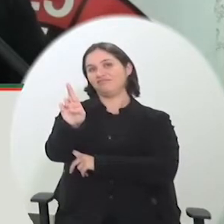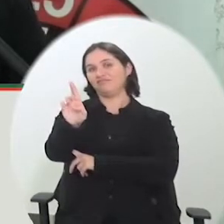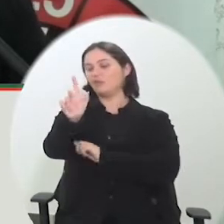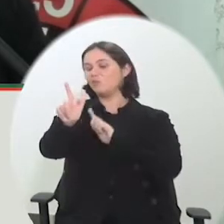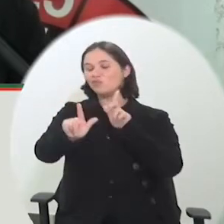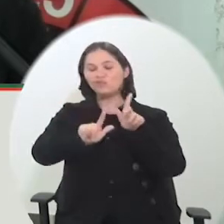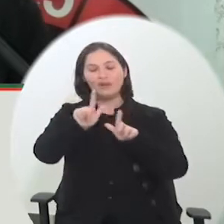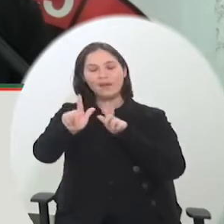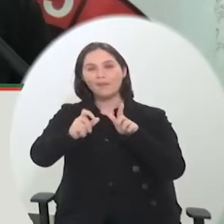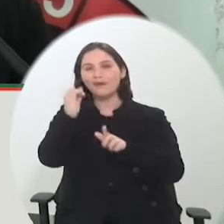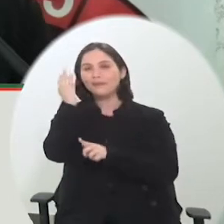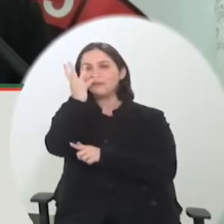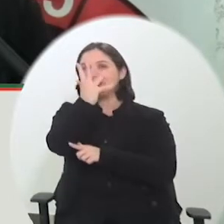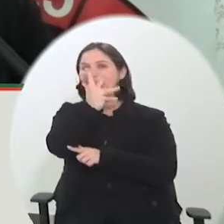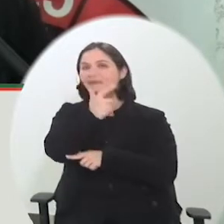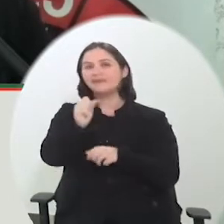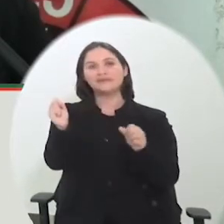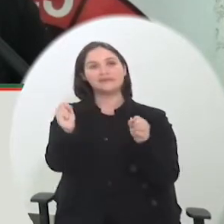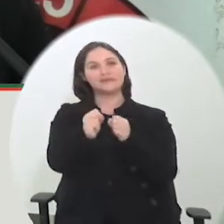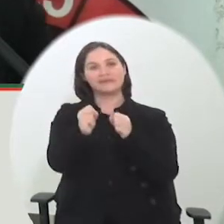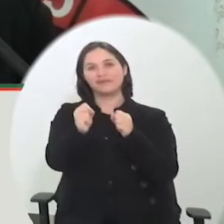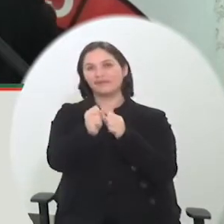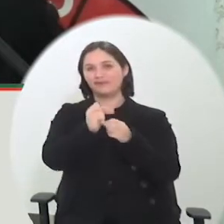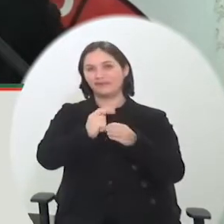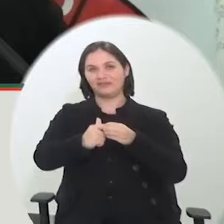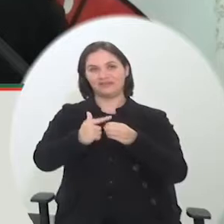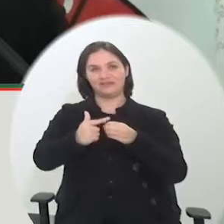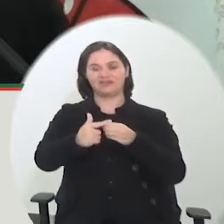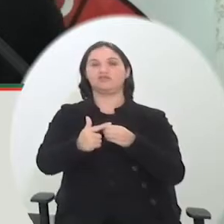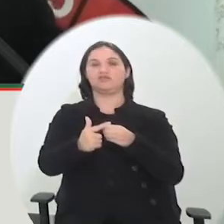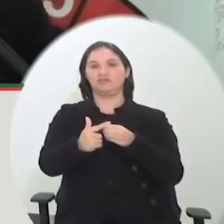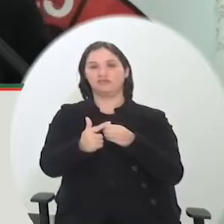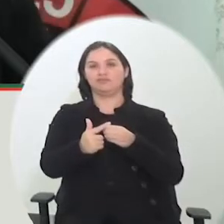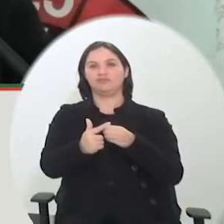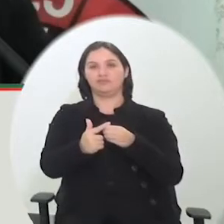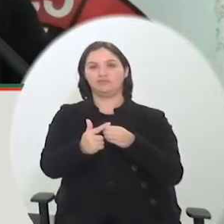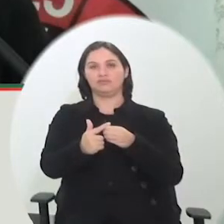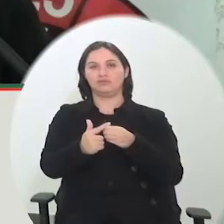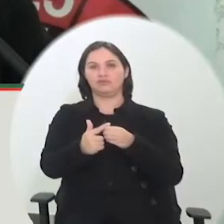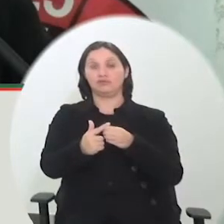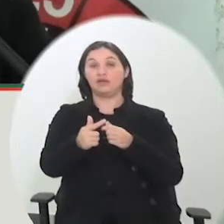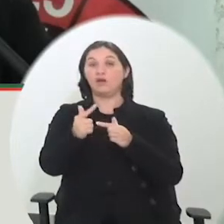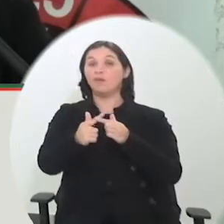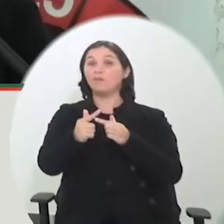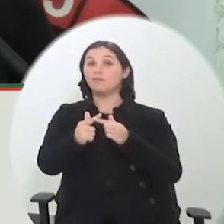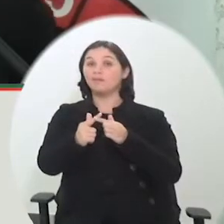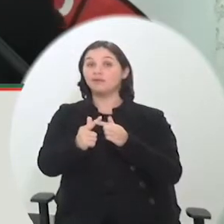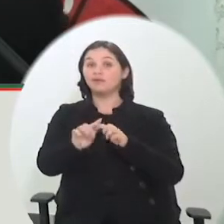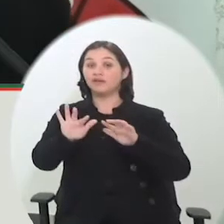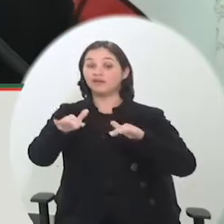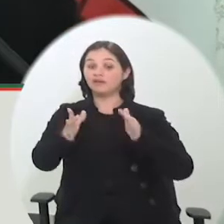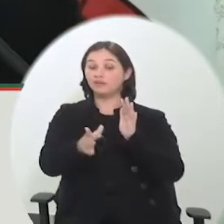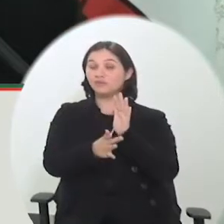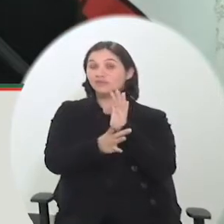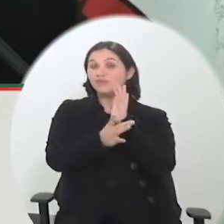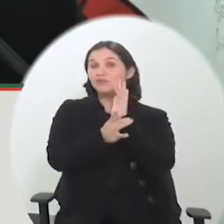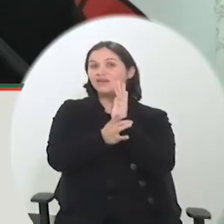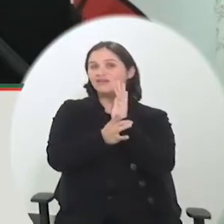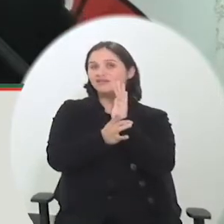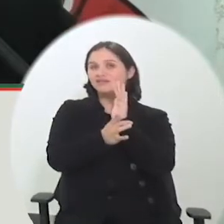fazendo, quando eles chegaram na cidade, né, nós tínhamos bastante problemas, até porque a própria segurança do policial, para poder fazer o